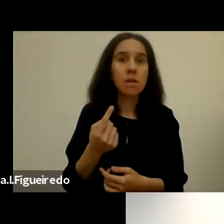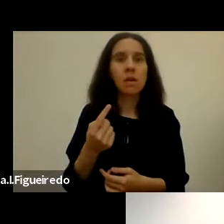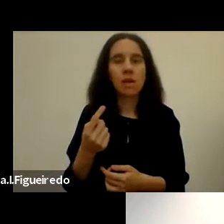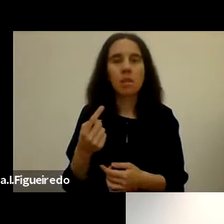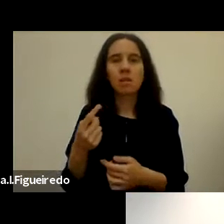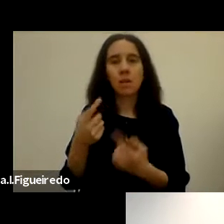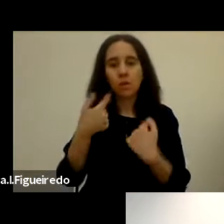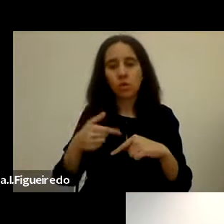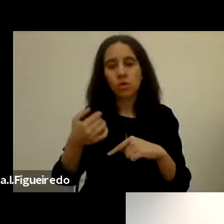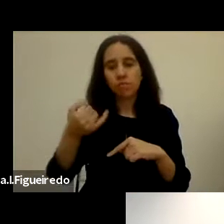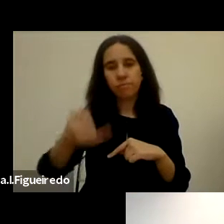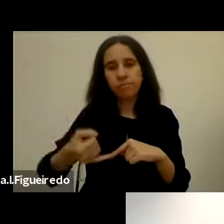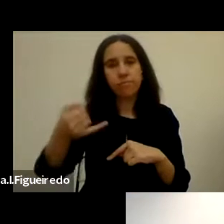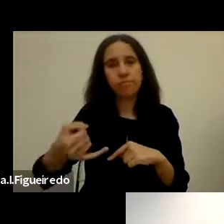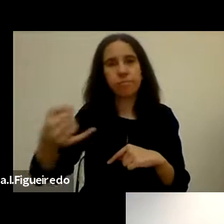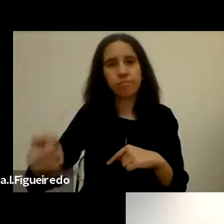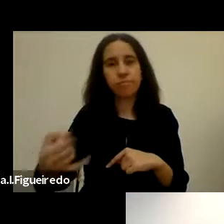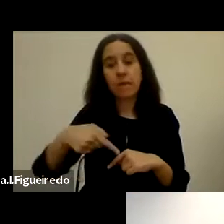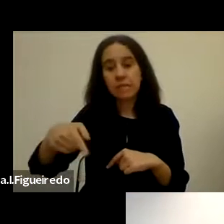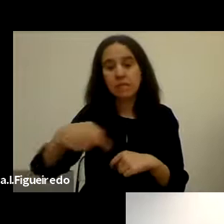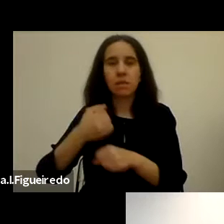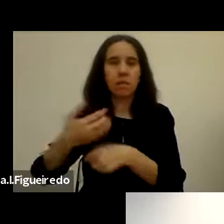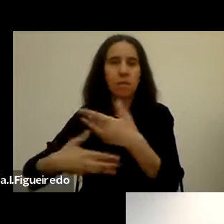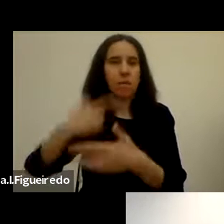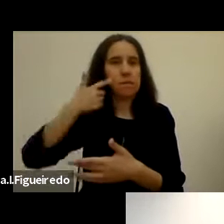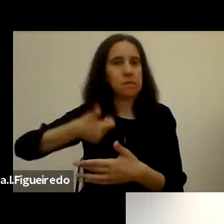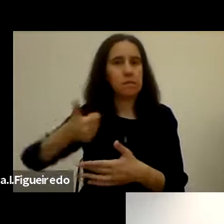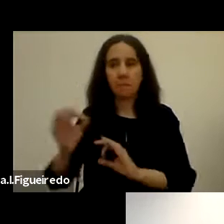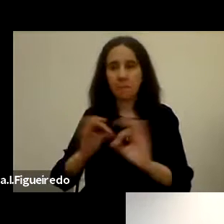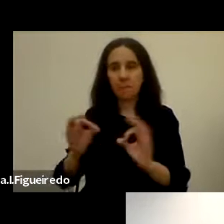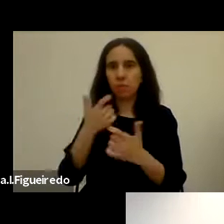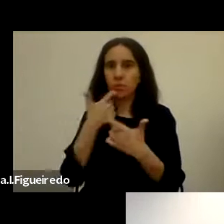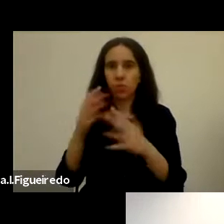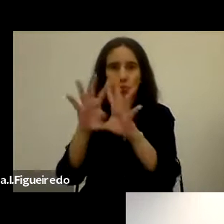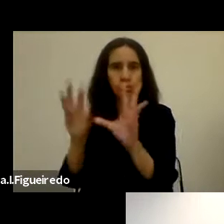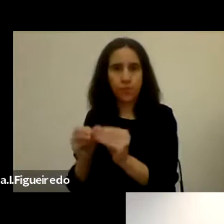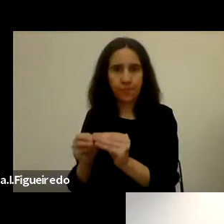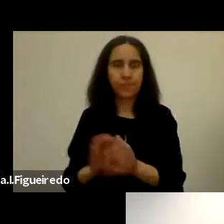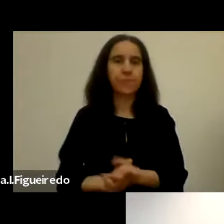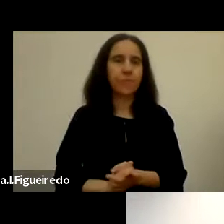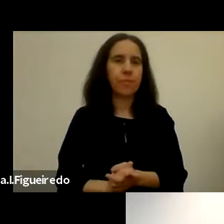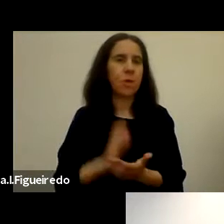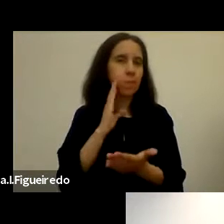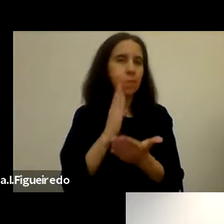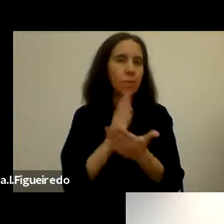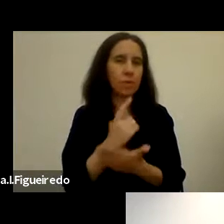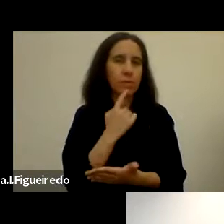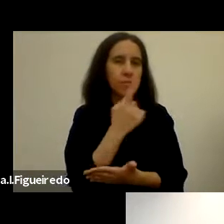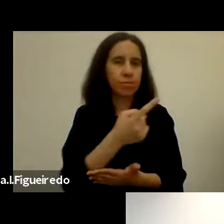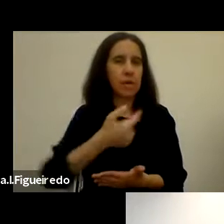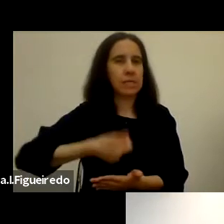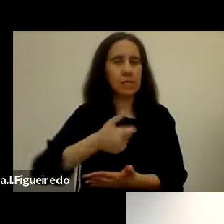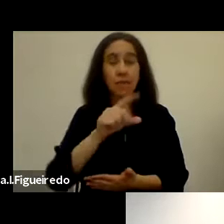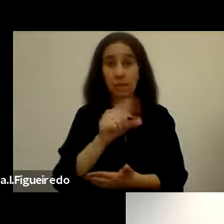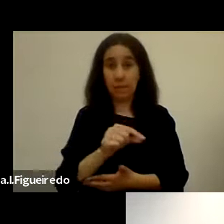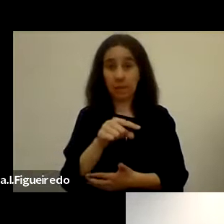de reuniões é fundamental o trabalho e toda a preparação que é feita. E por último, fundamental também